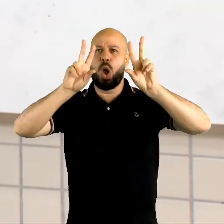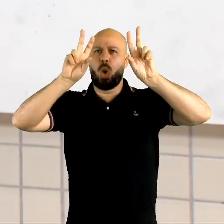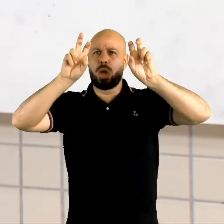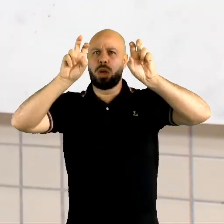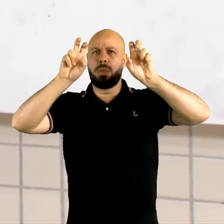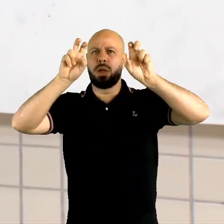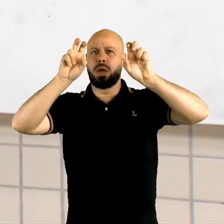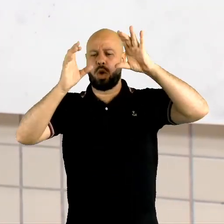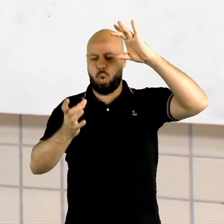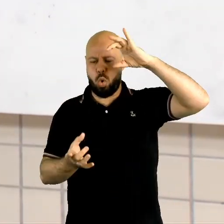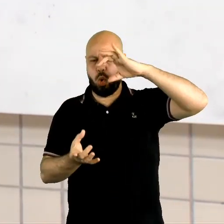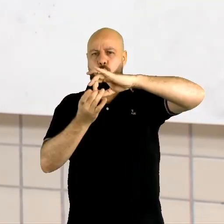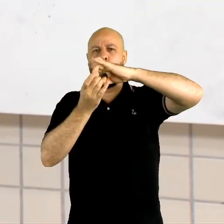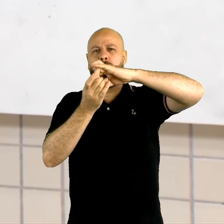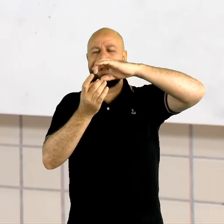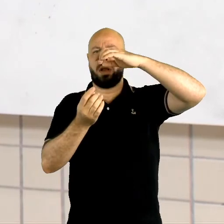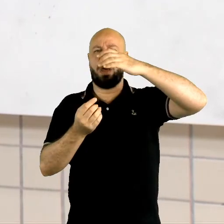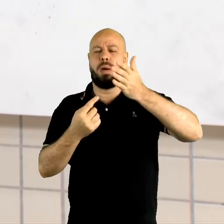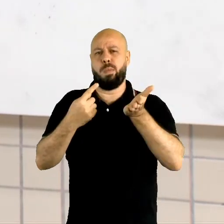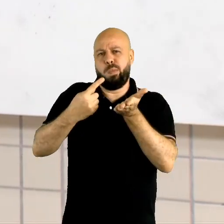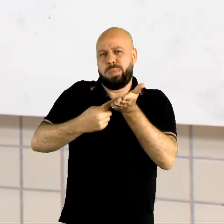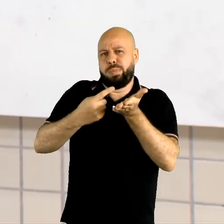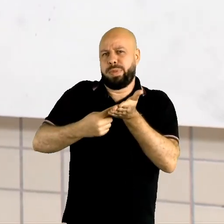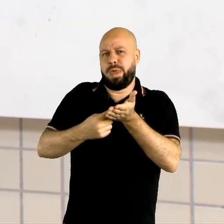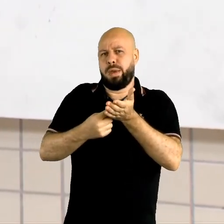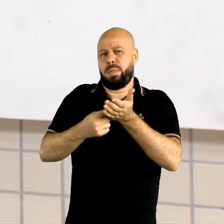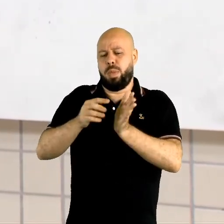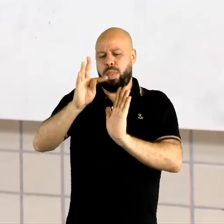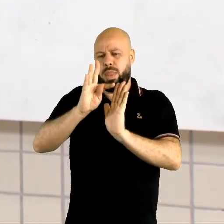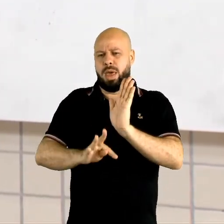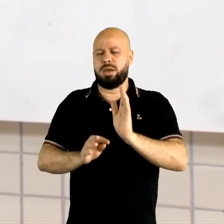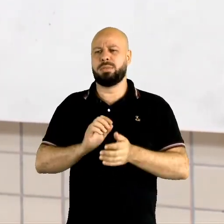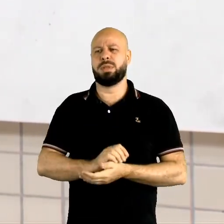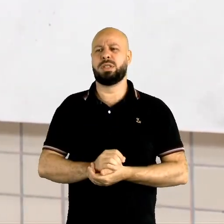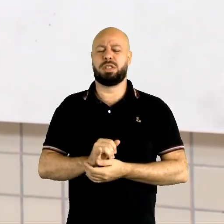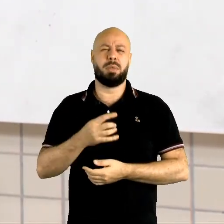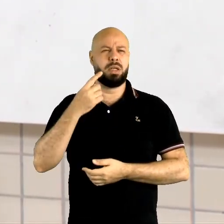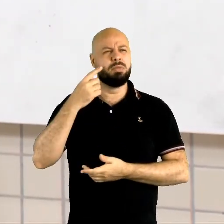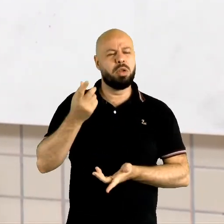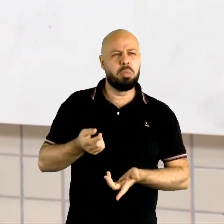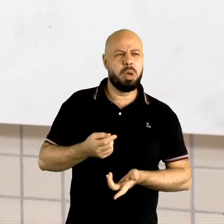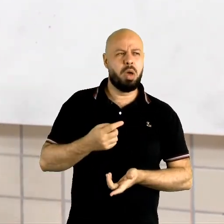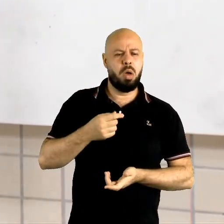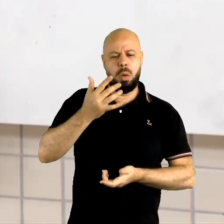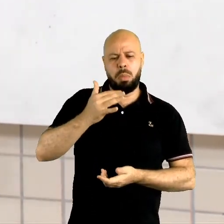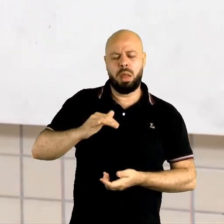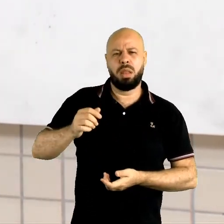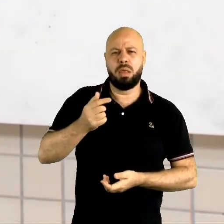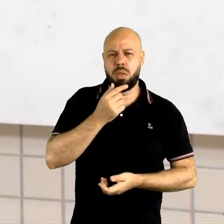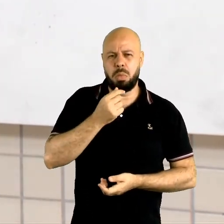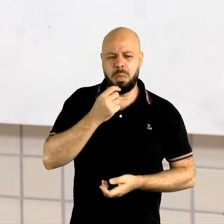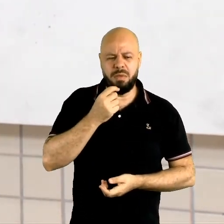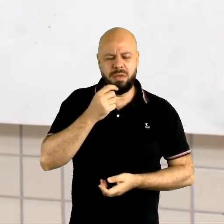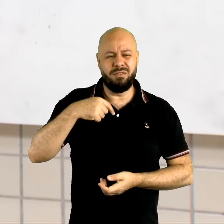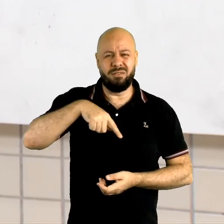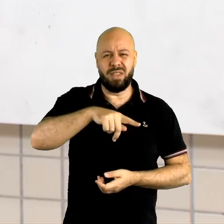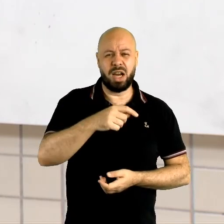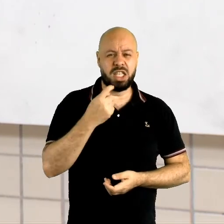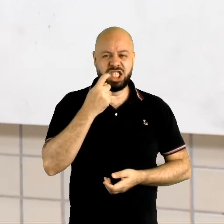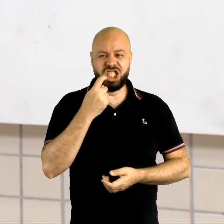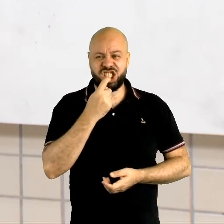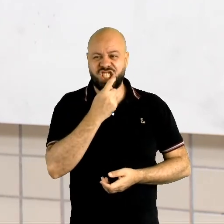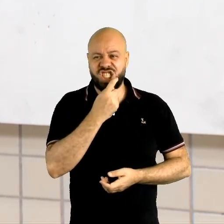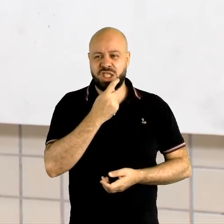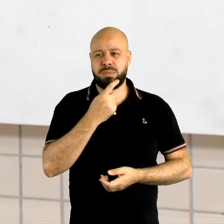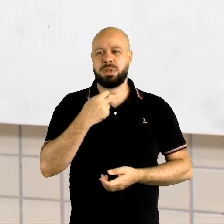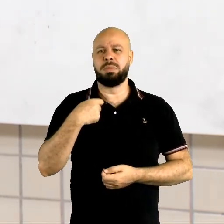acordo com a história. Se a história, você está desenhando a história do menino que vai para o dentista, aí você coloca lá um título,